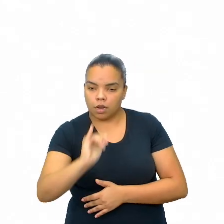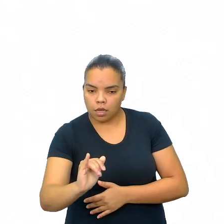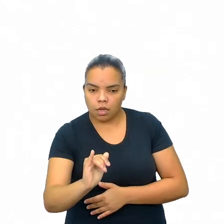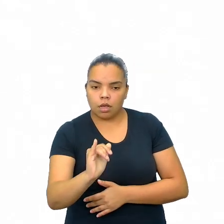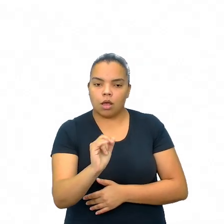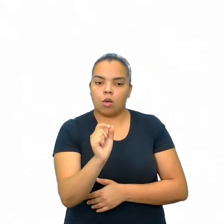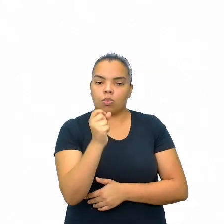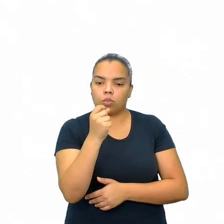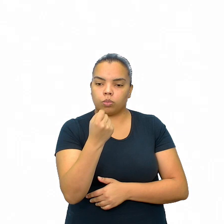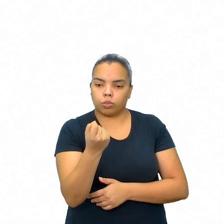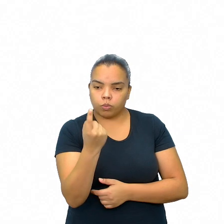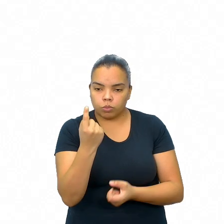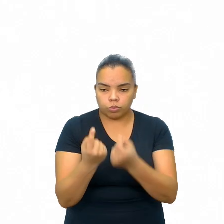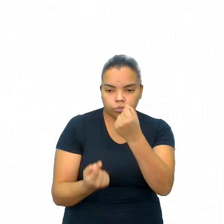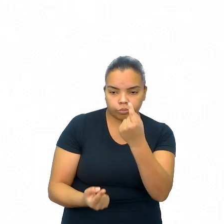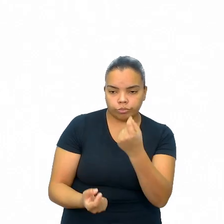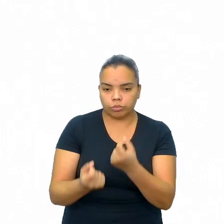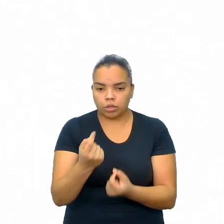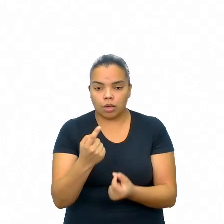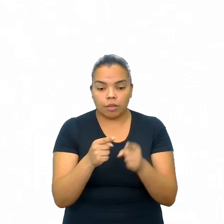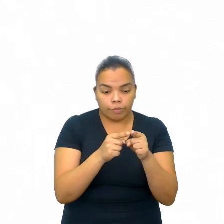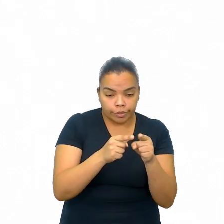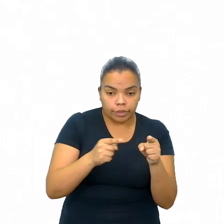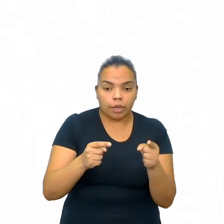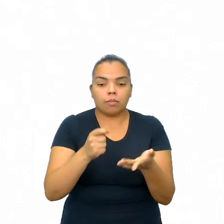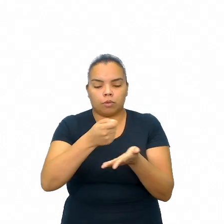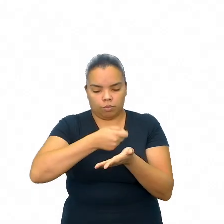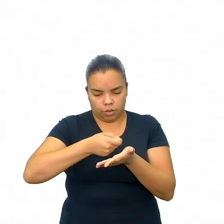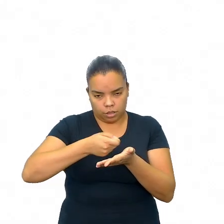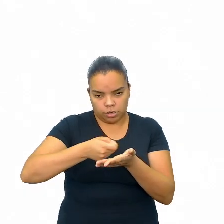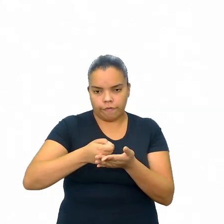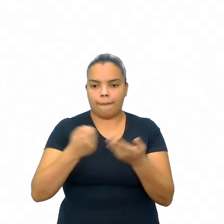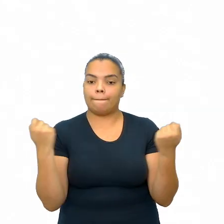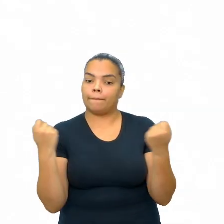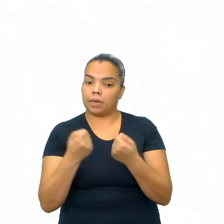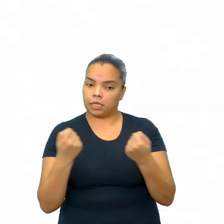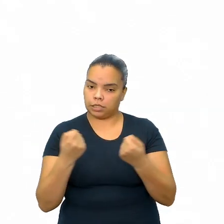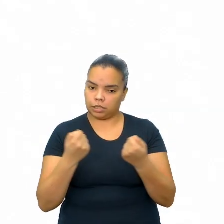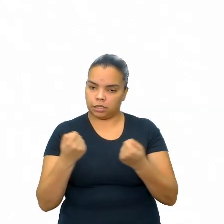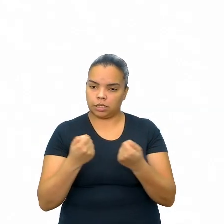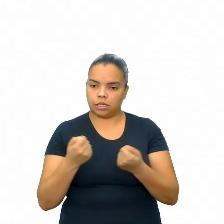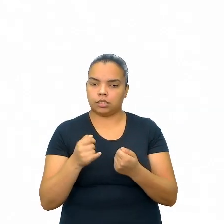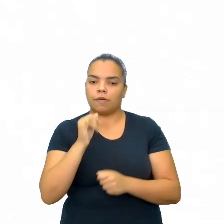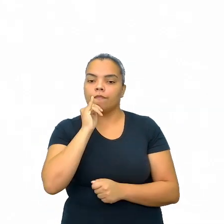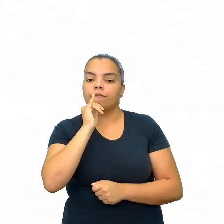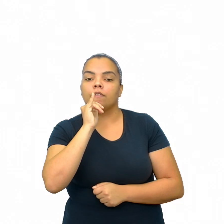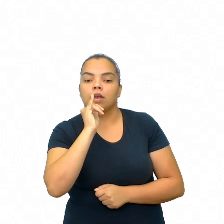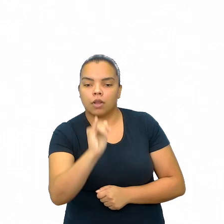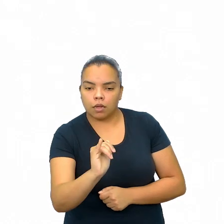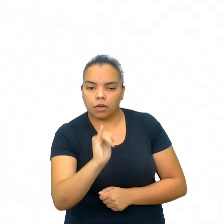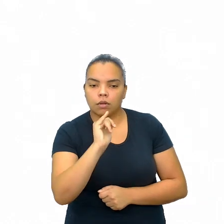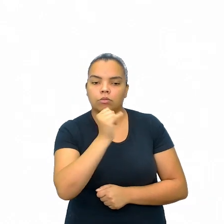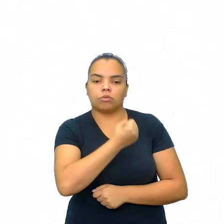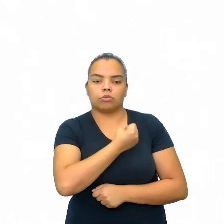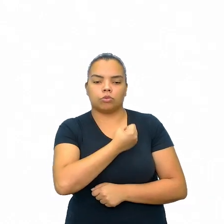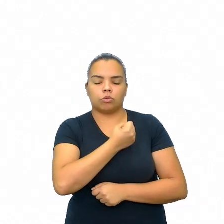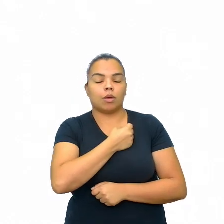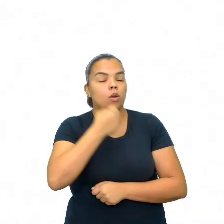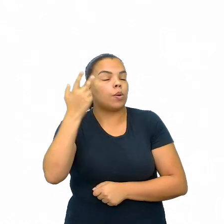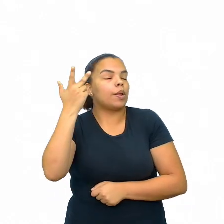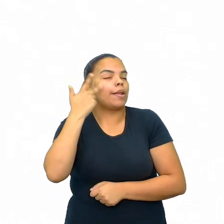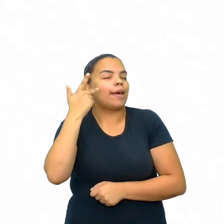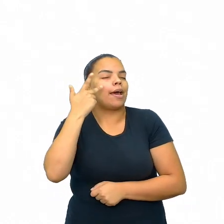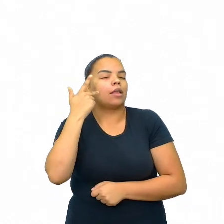dar o tempo necessário para o estudante escrever. Ditar os números da forma mais natural